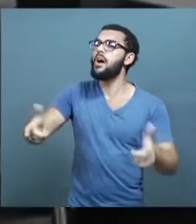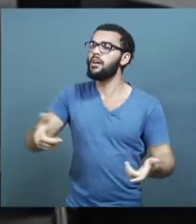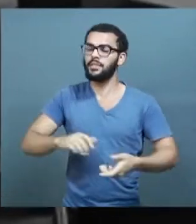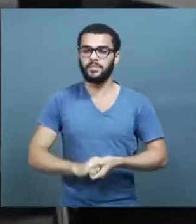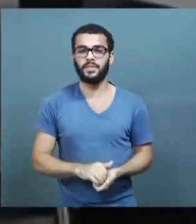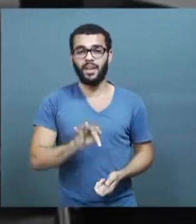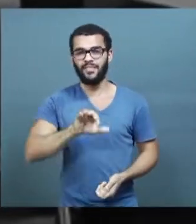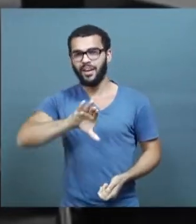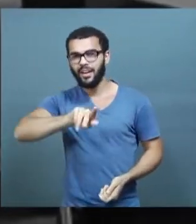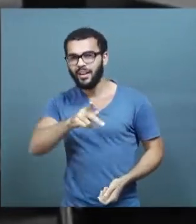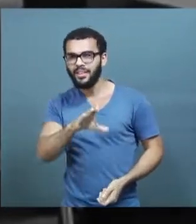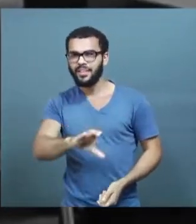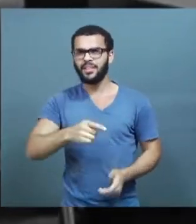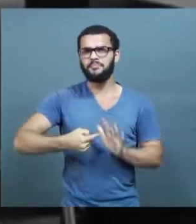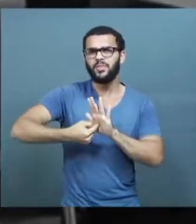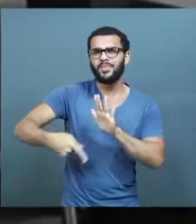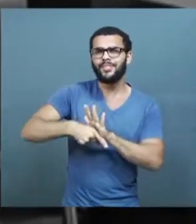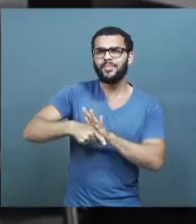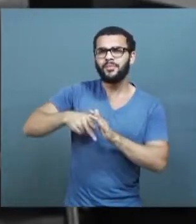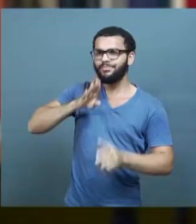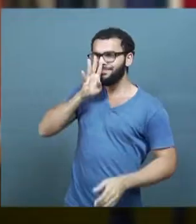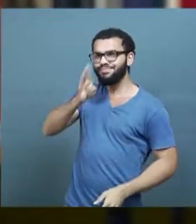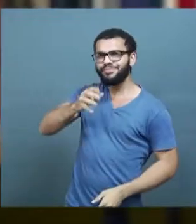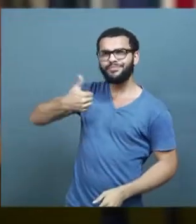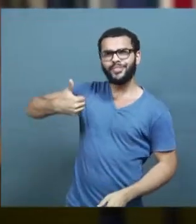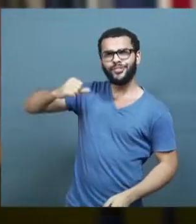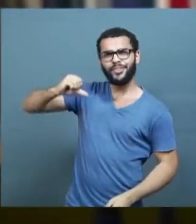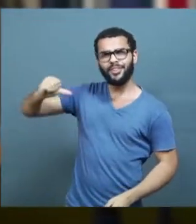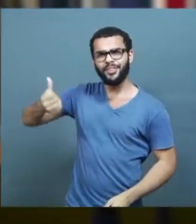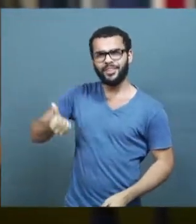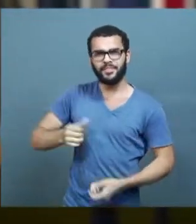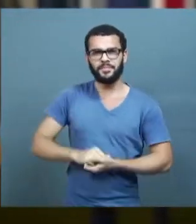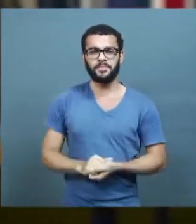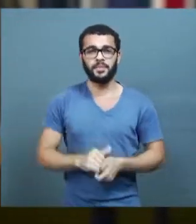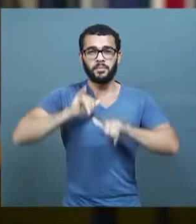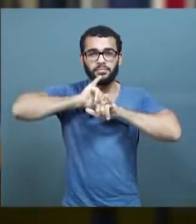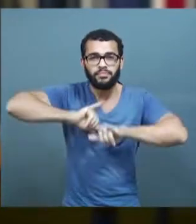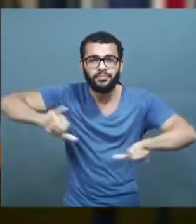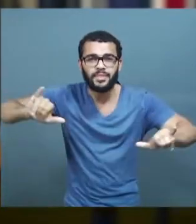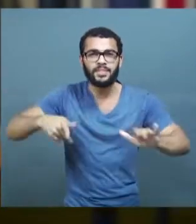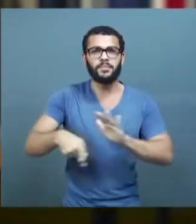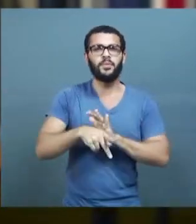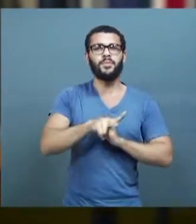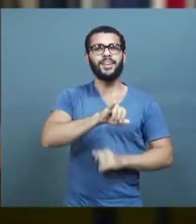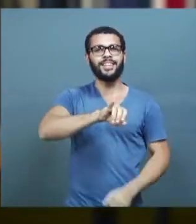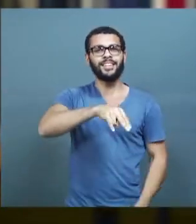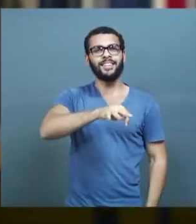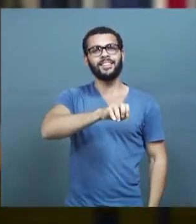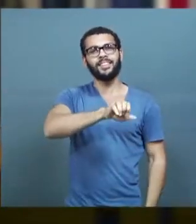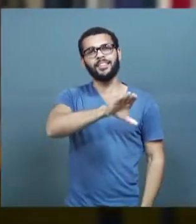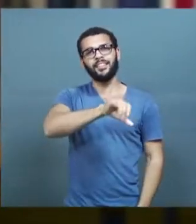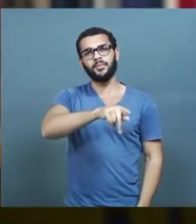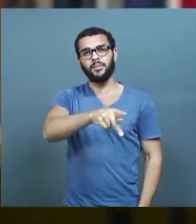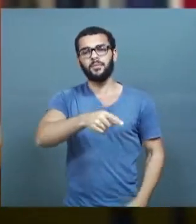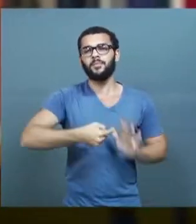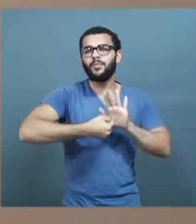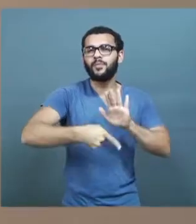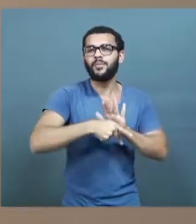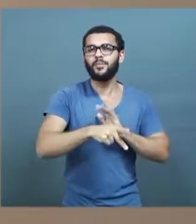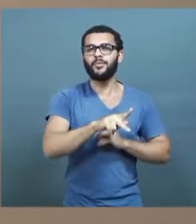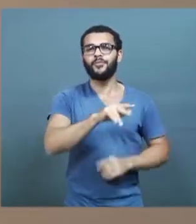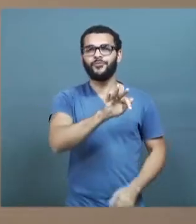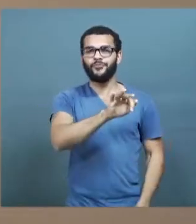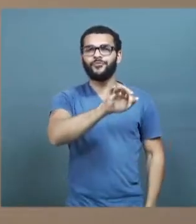e a denúncia de 1996. A divulgação mais recente do Intercept se refere a Fernando Henrique